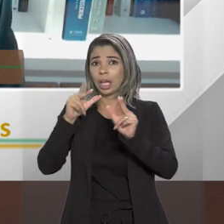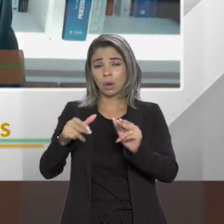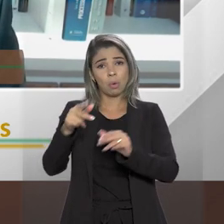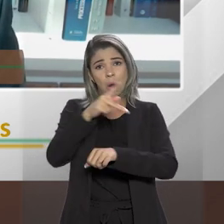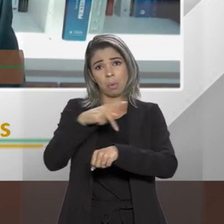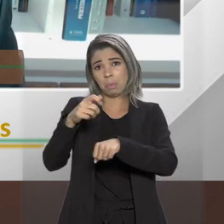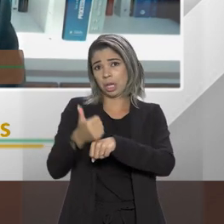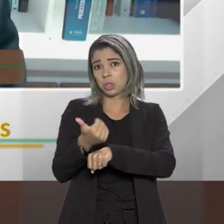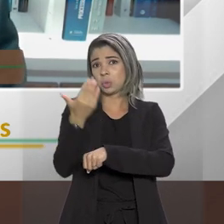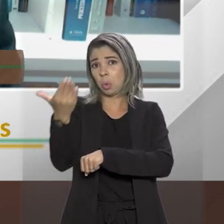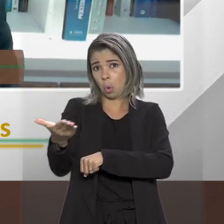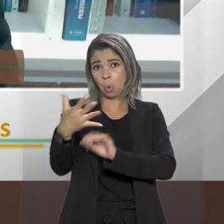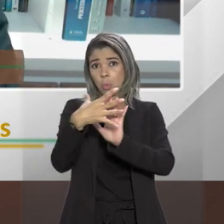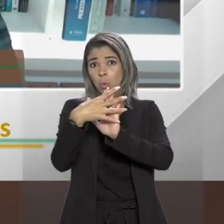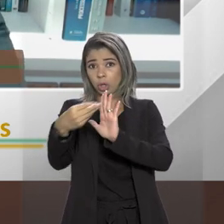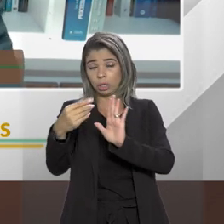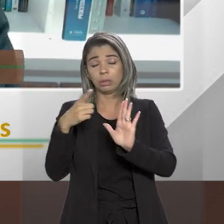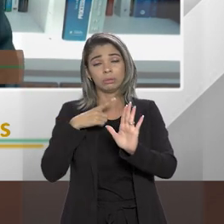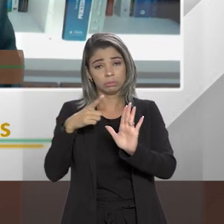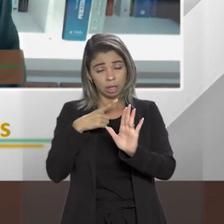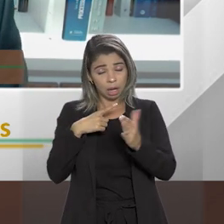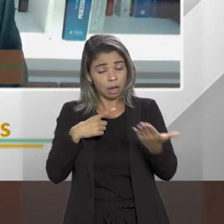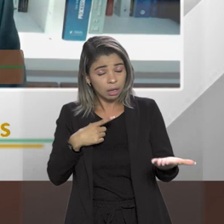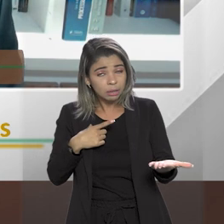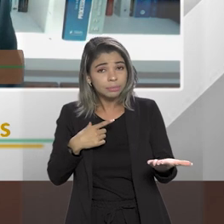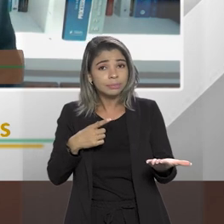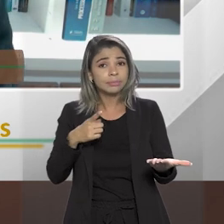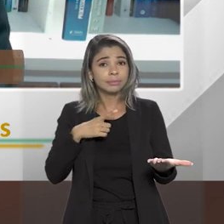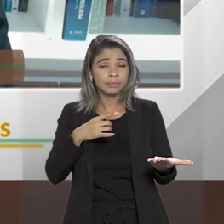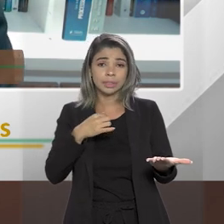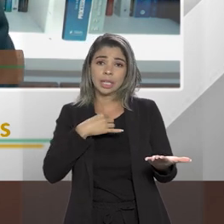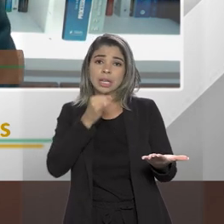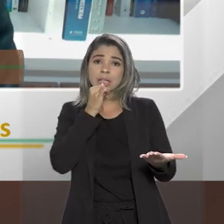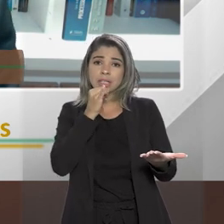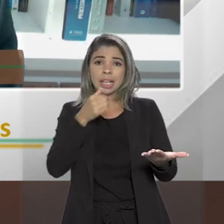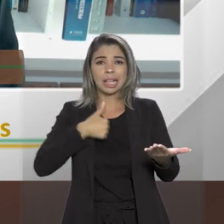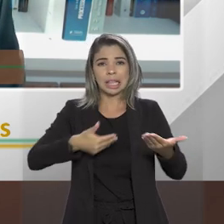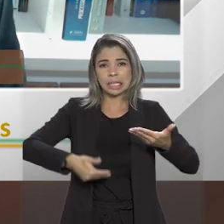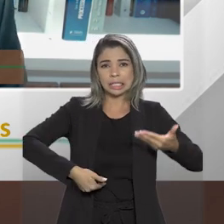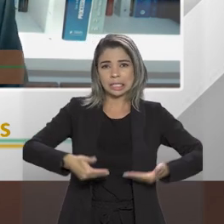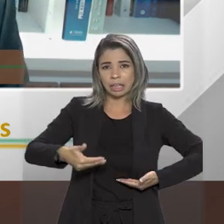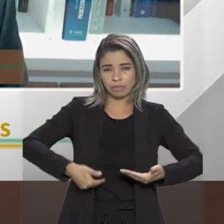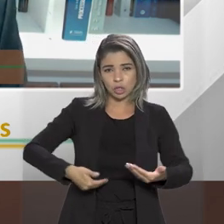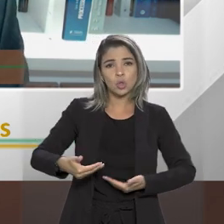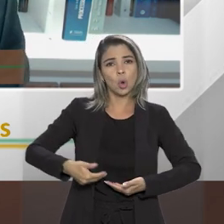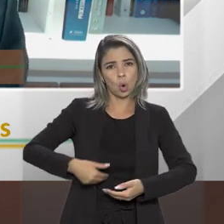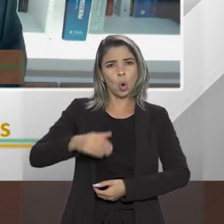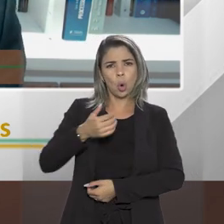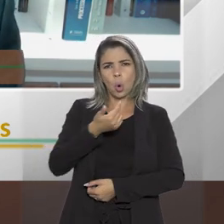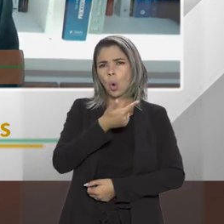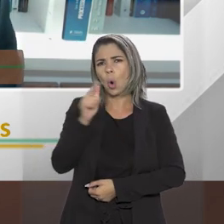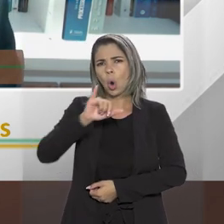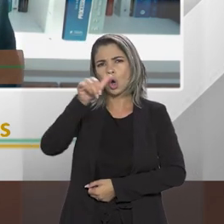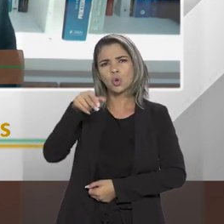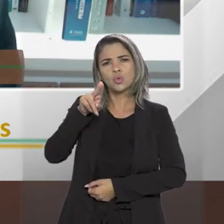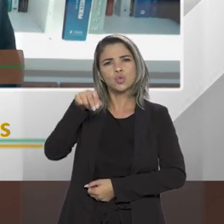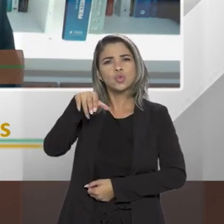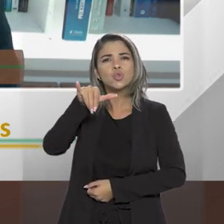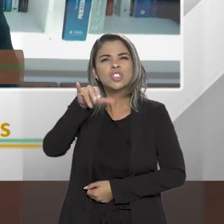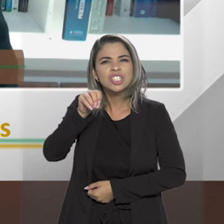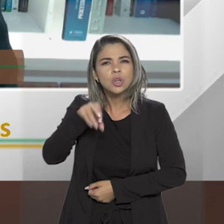já mencionei, e o um exemplo citado, por exemplo, pelo professor Humberto Doro Júnior, grande professor daqui das Minas Gerais, é o exemplo do sistema